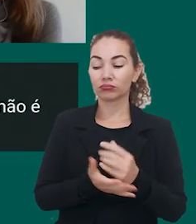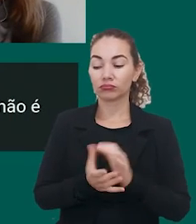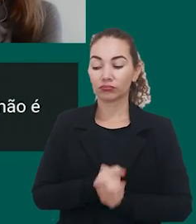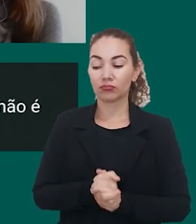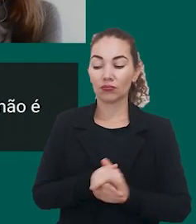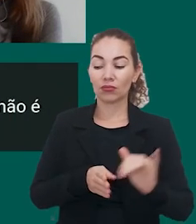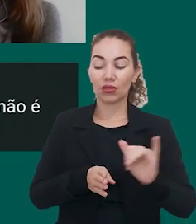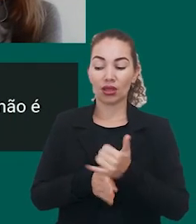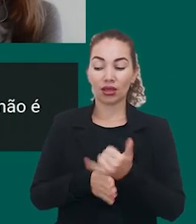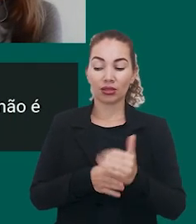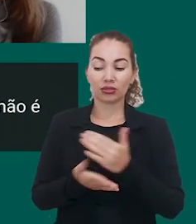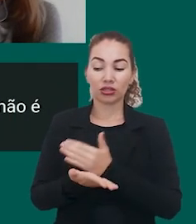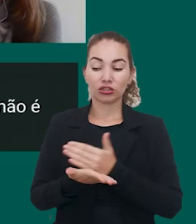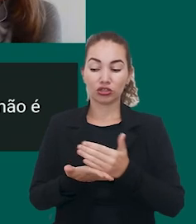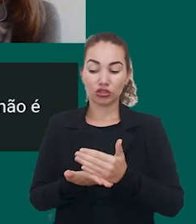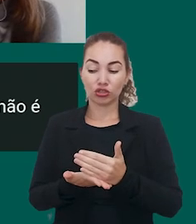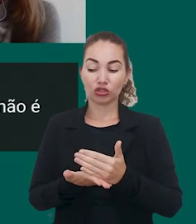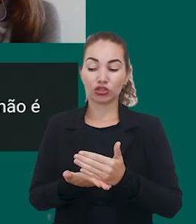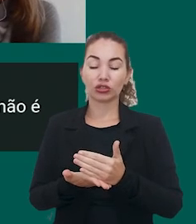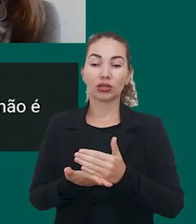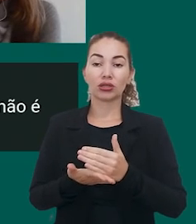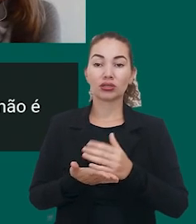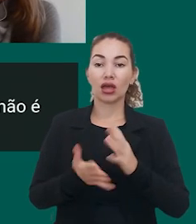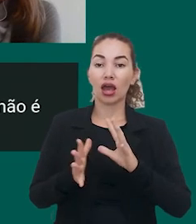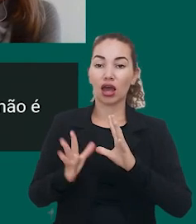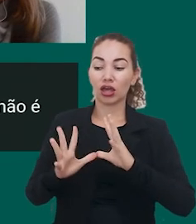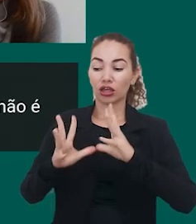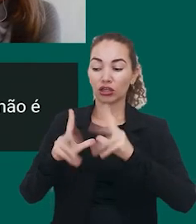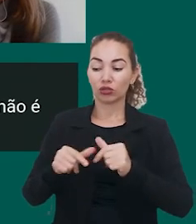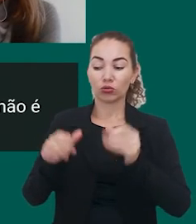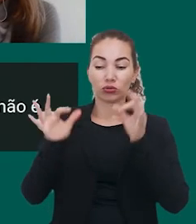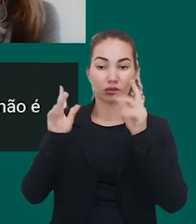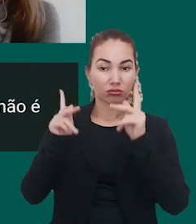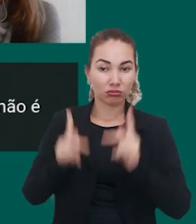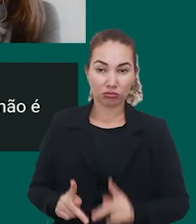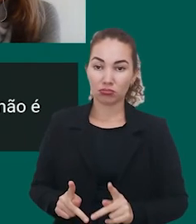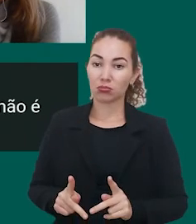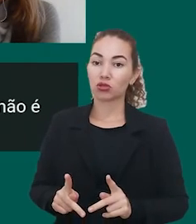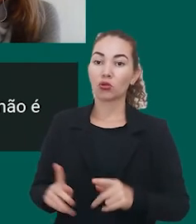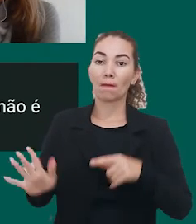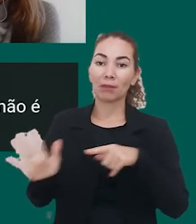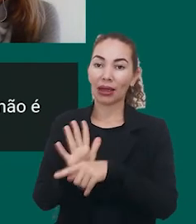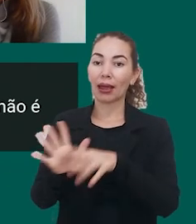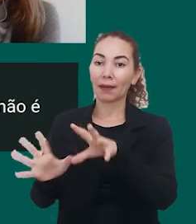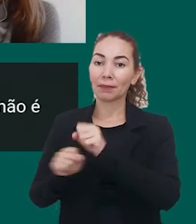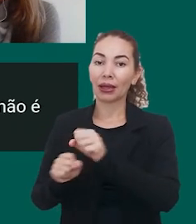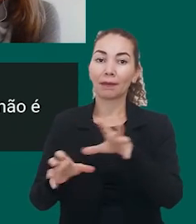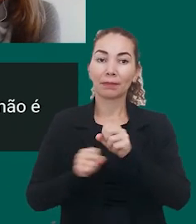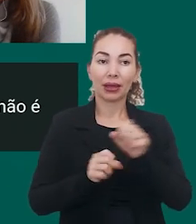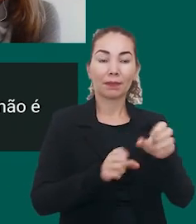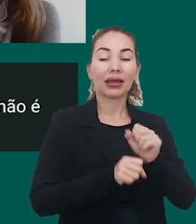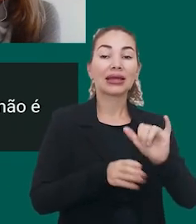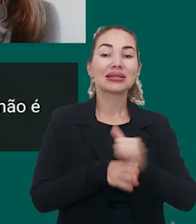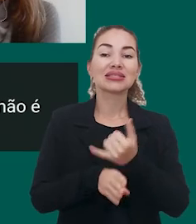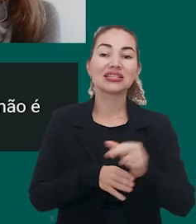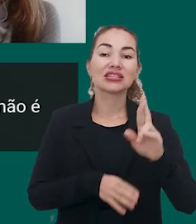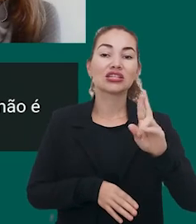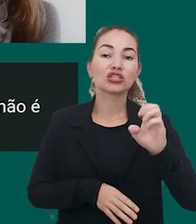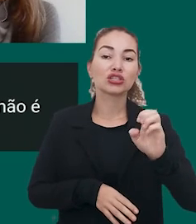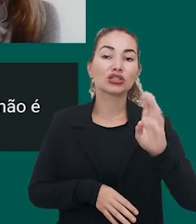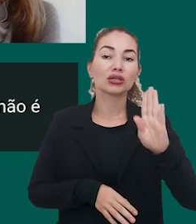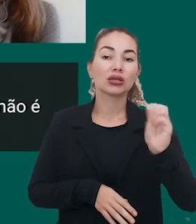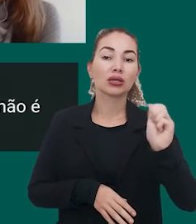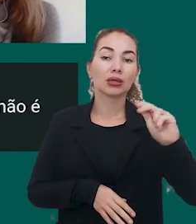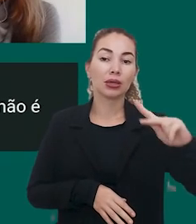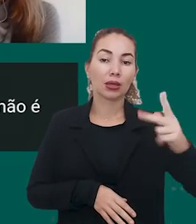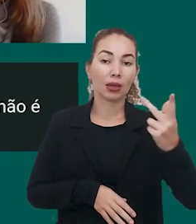estratégia que pensaram no começo da imunidade de rebanho, então já sabe que não é o correto? Perfeito, Rinaldo. A estratégia de rebanho, e aí eu vou voltar em alguém que fez